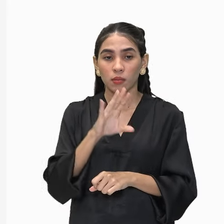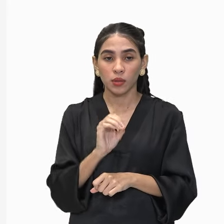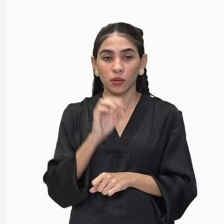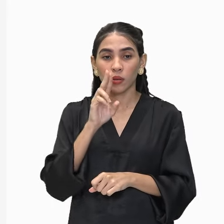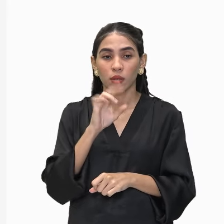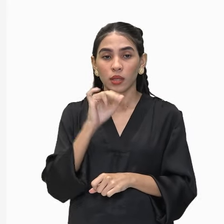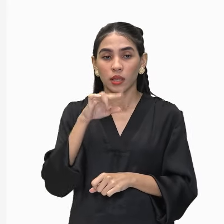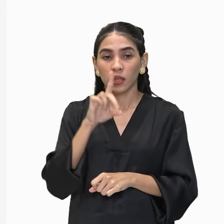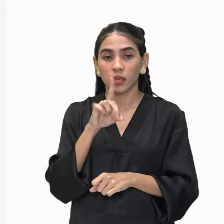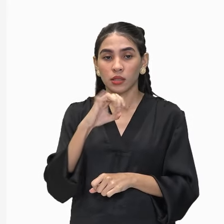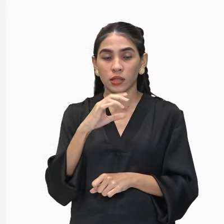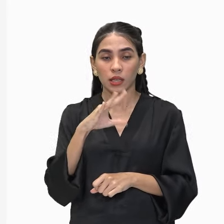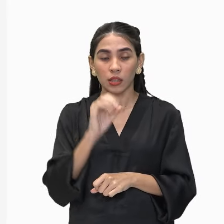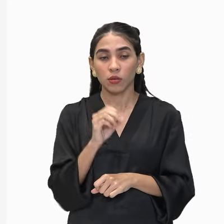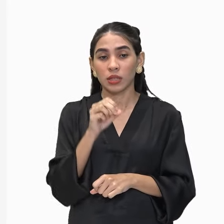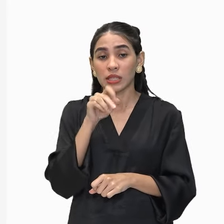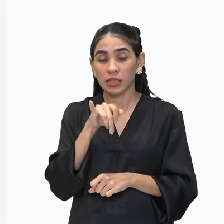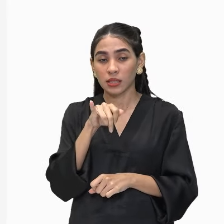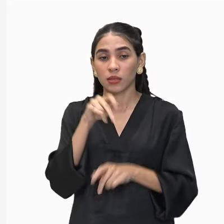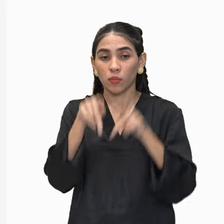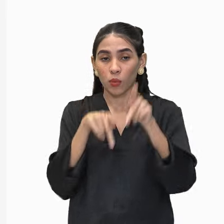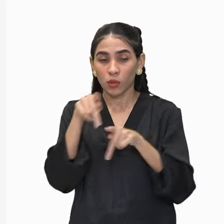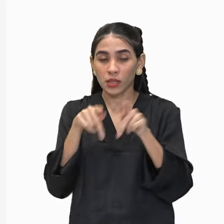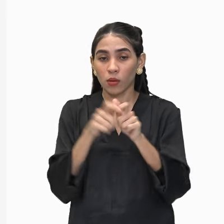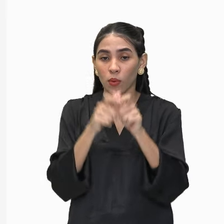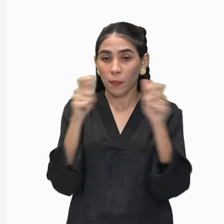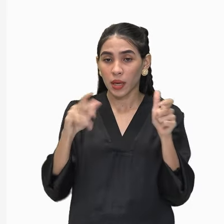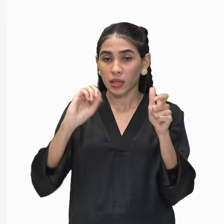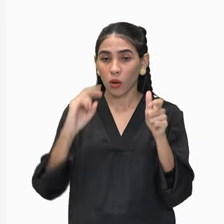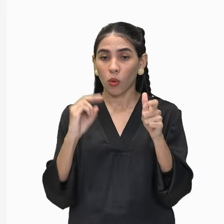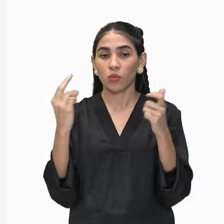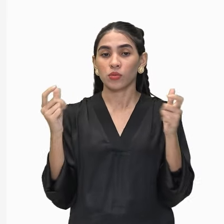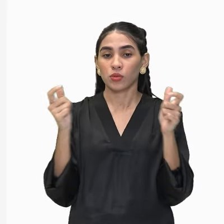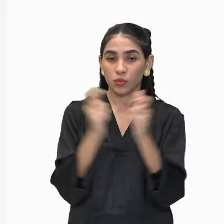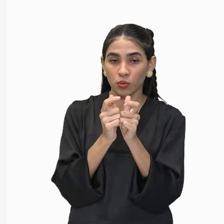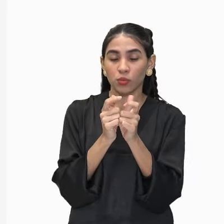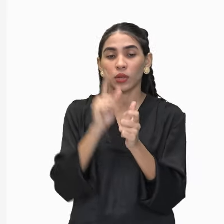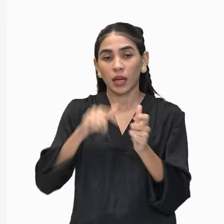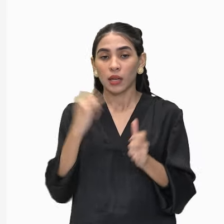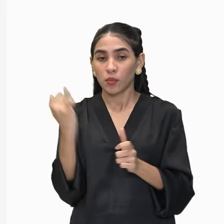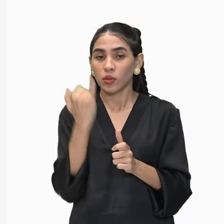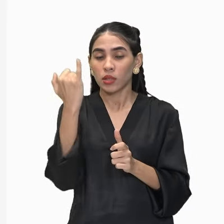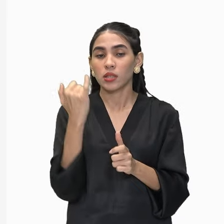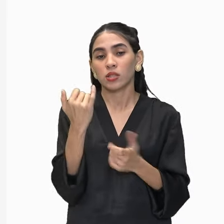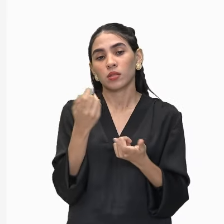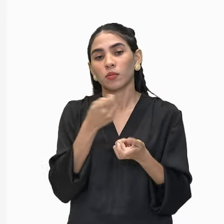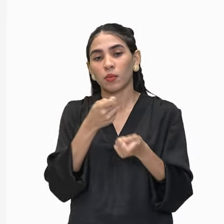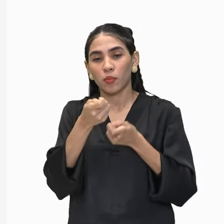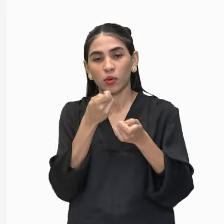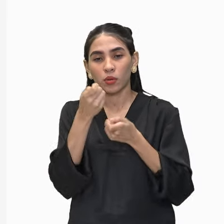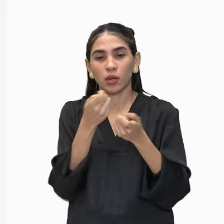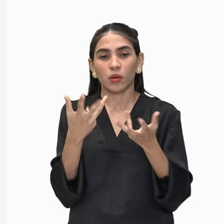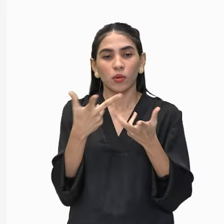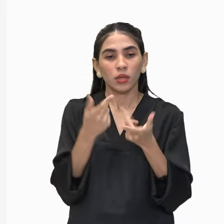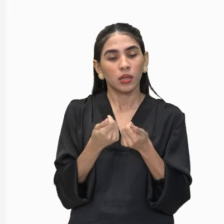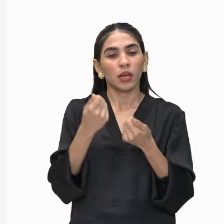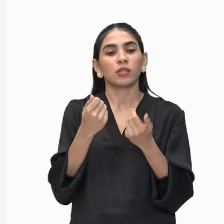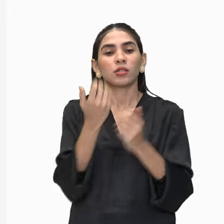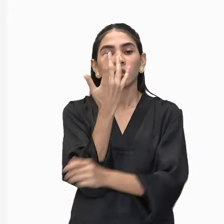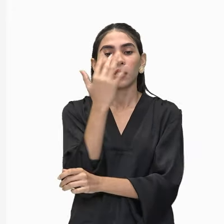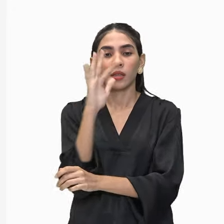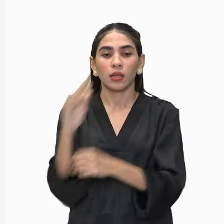população aumenta ou diminui, isso é importantíssimo dentro do estudo ecológico para monitorar a qualidade ambiental e